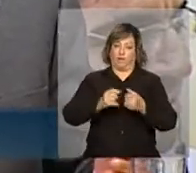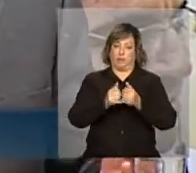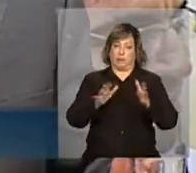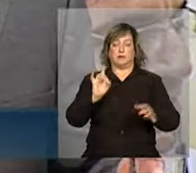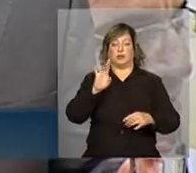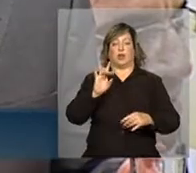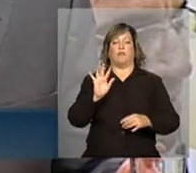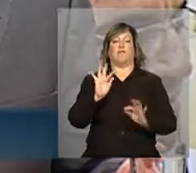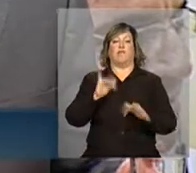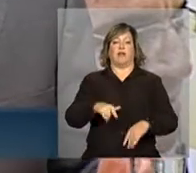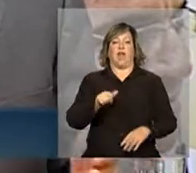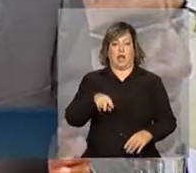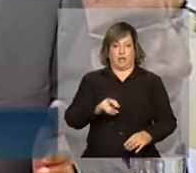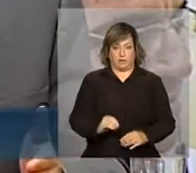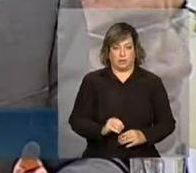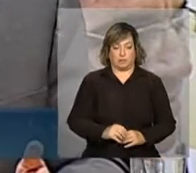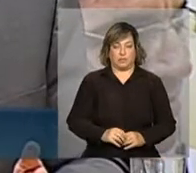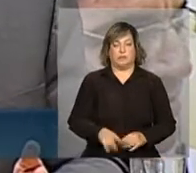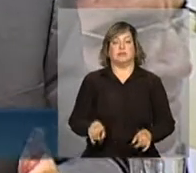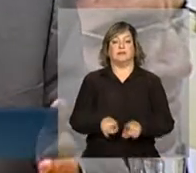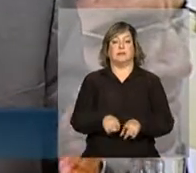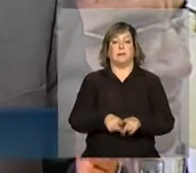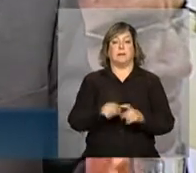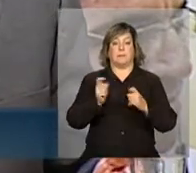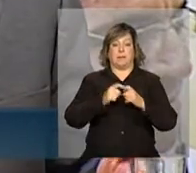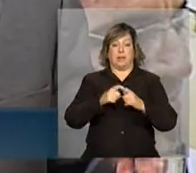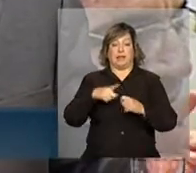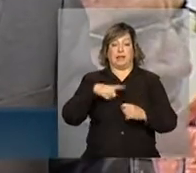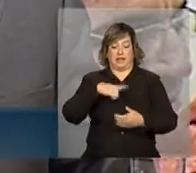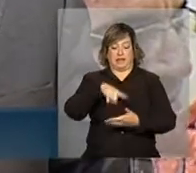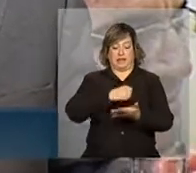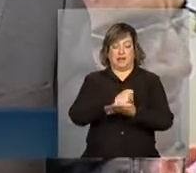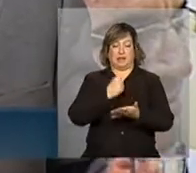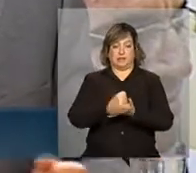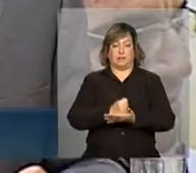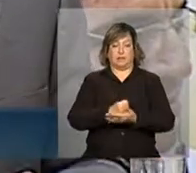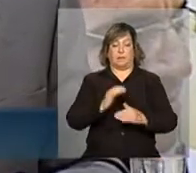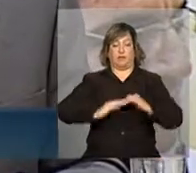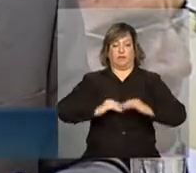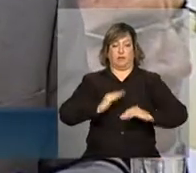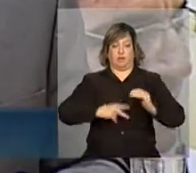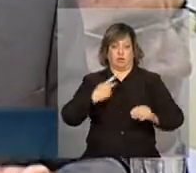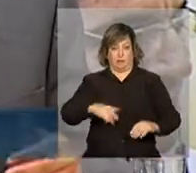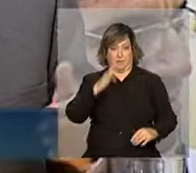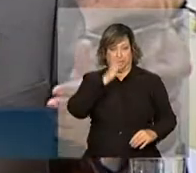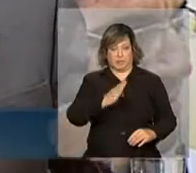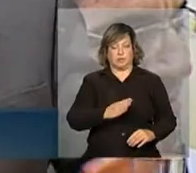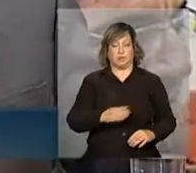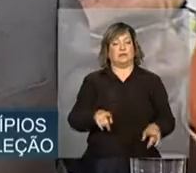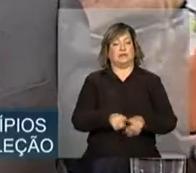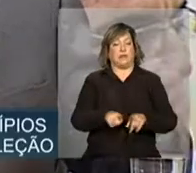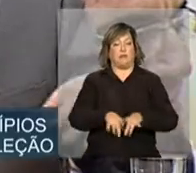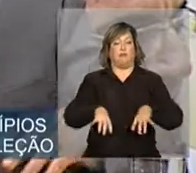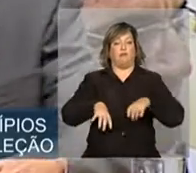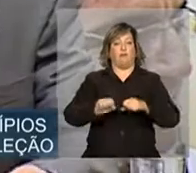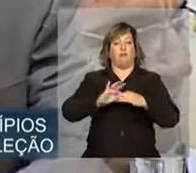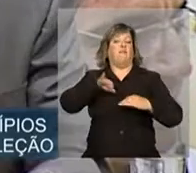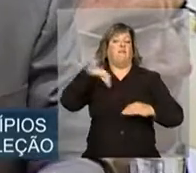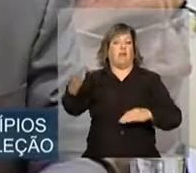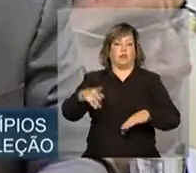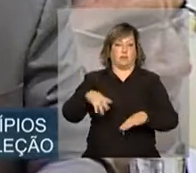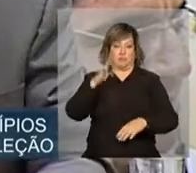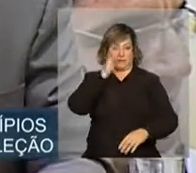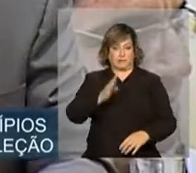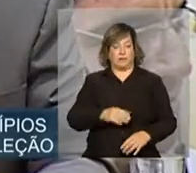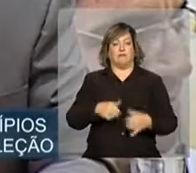médicos tanto com formação e Registro profissional no Brasil quanto conformação registro profissional fora do Brasil fica fluxo